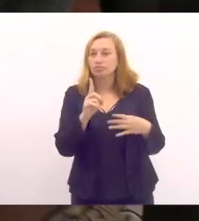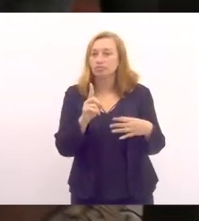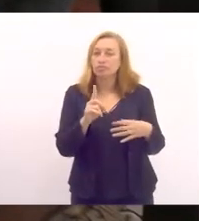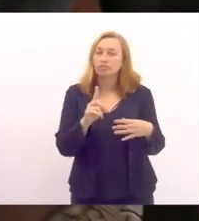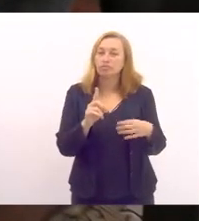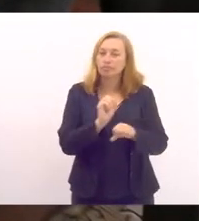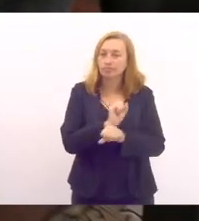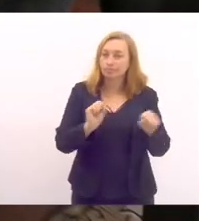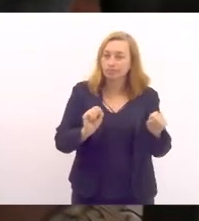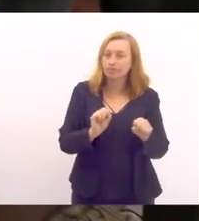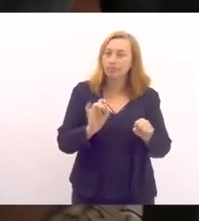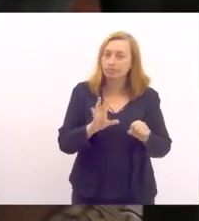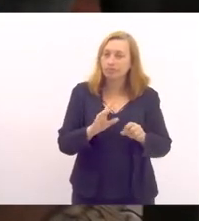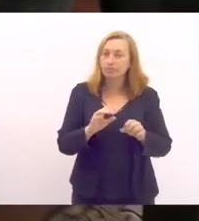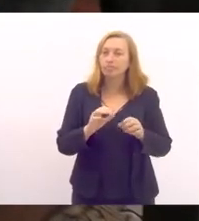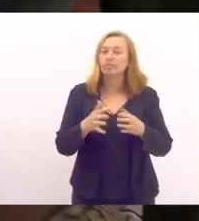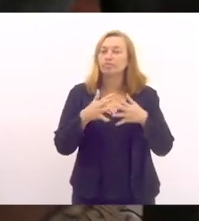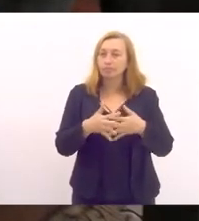né?